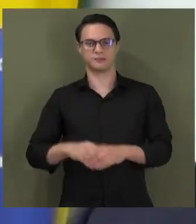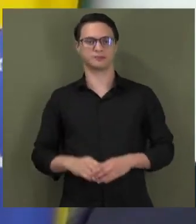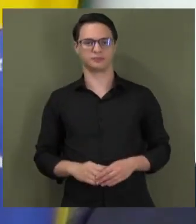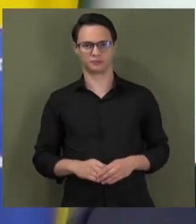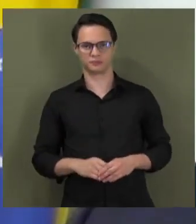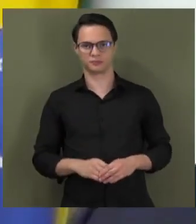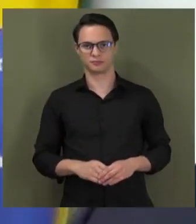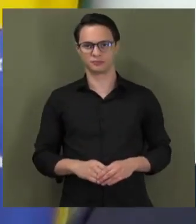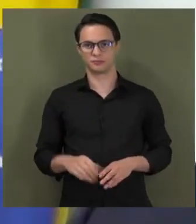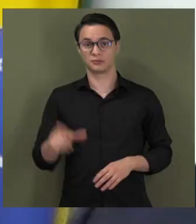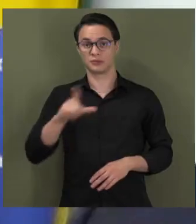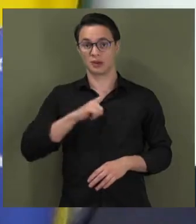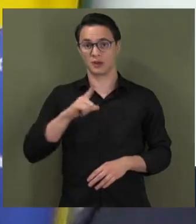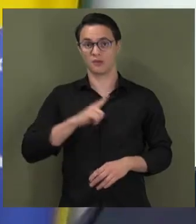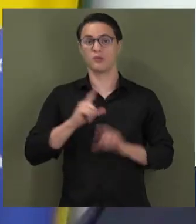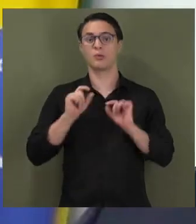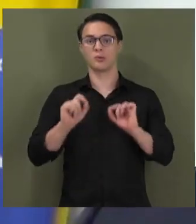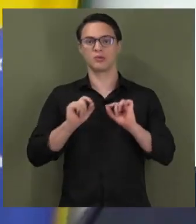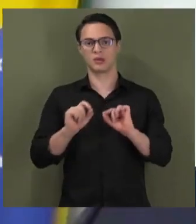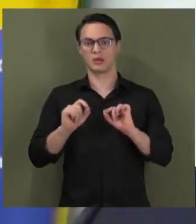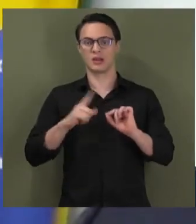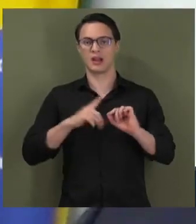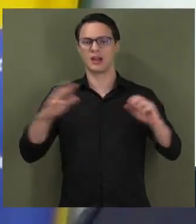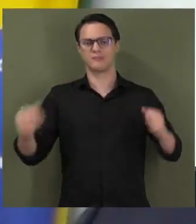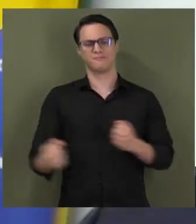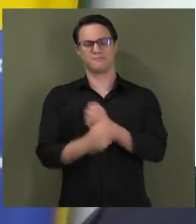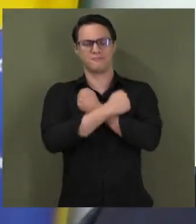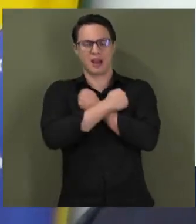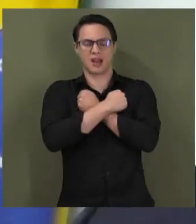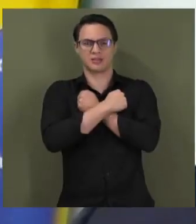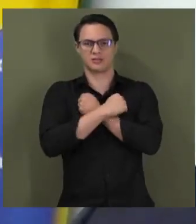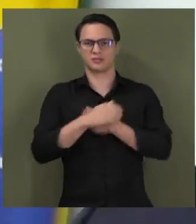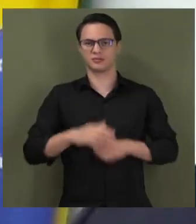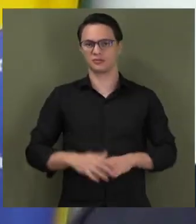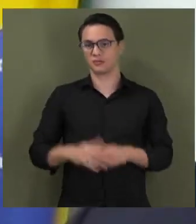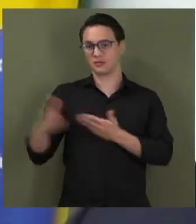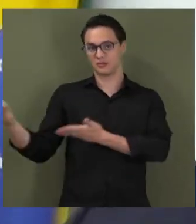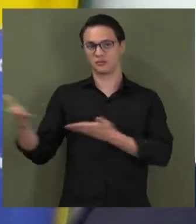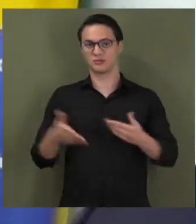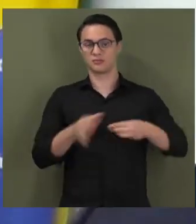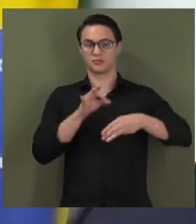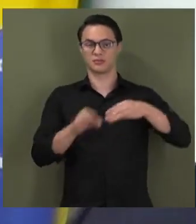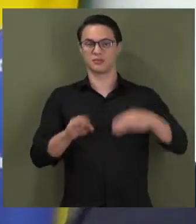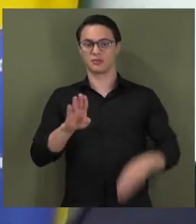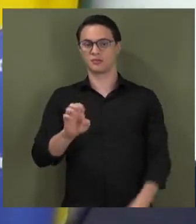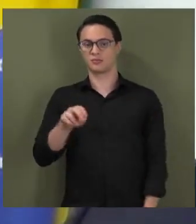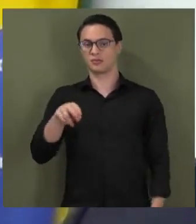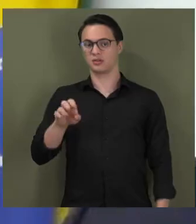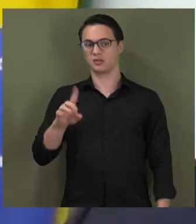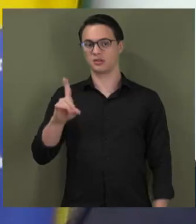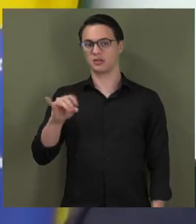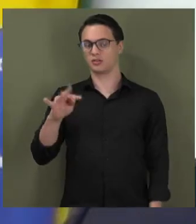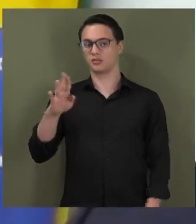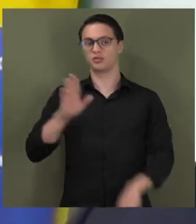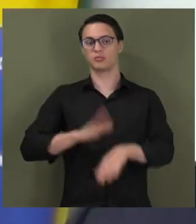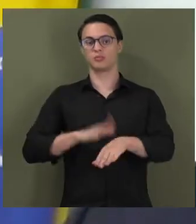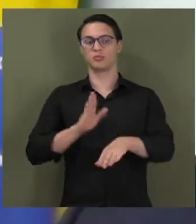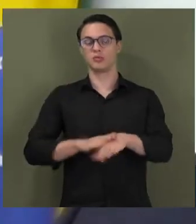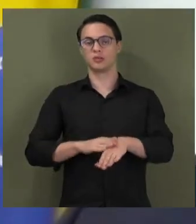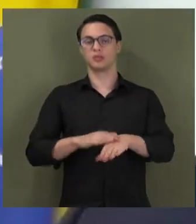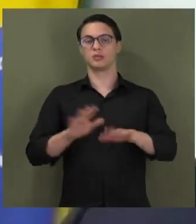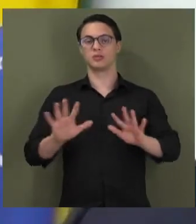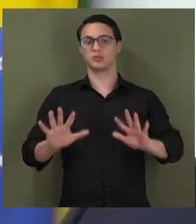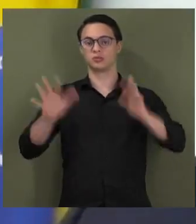culminaram com um abraço efusivo, recebido até pelo ministro Benedito Gonçalves, durante a solenidade